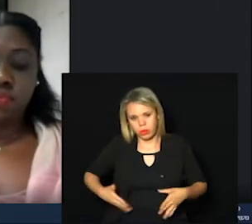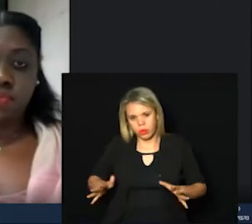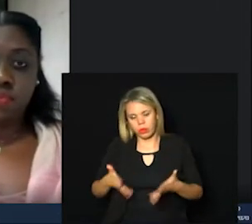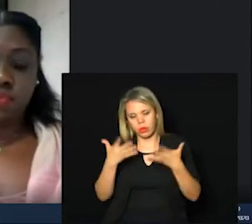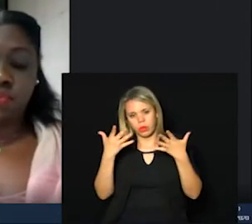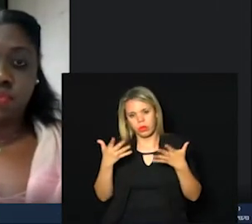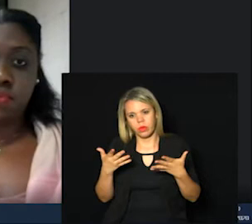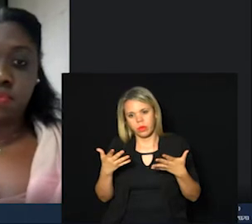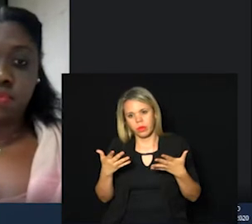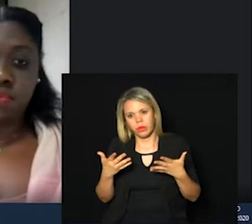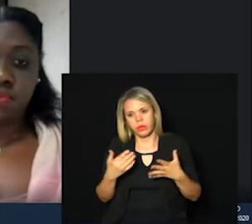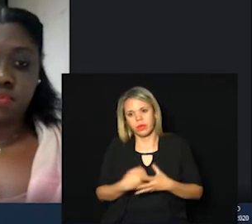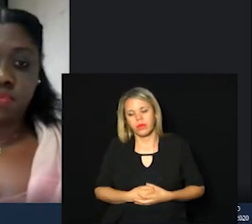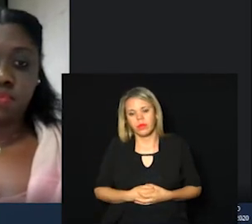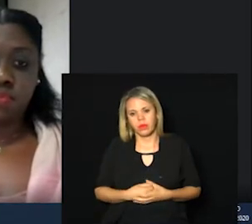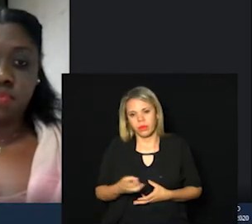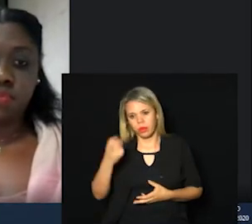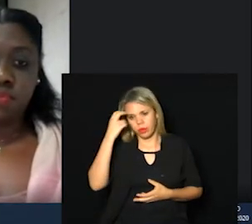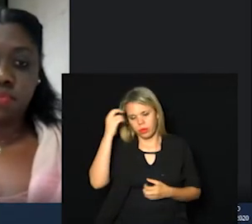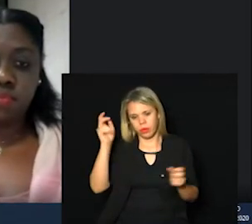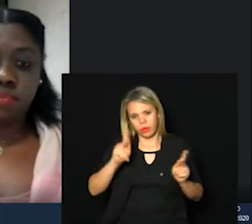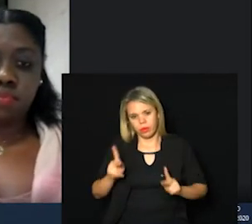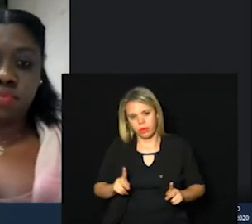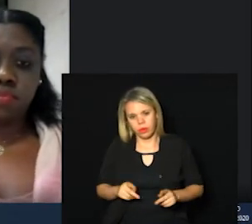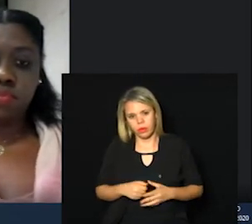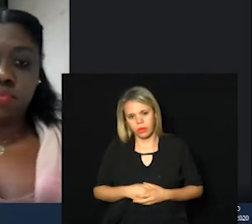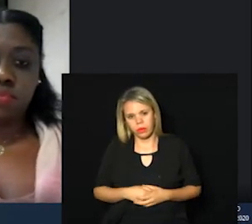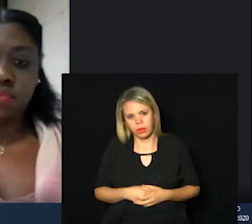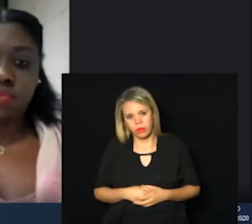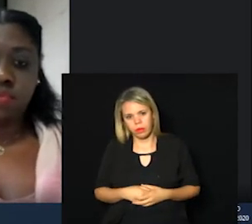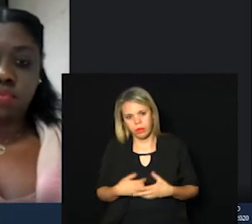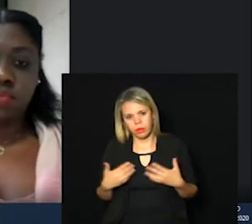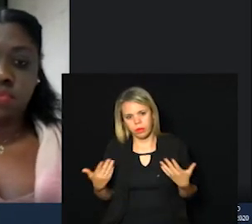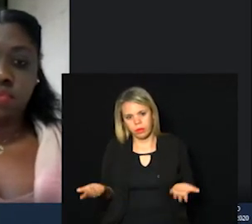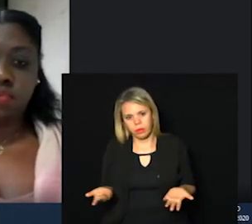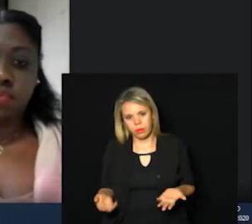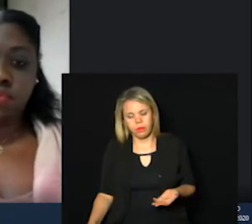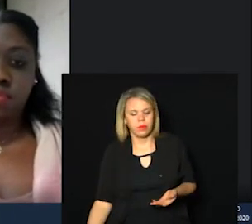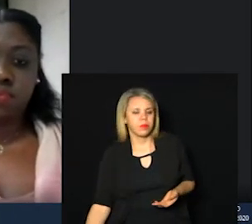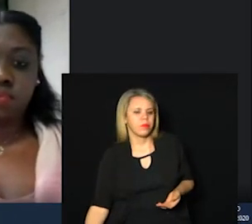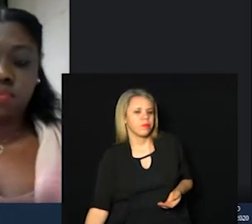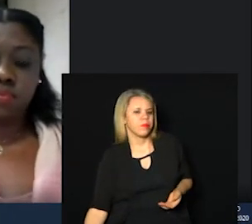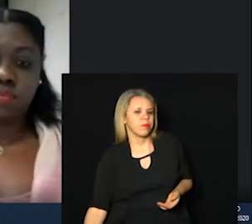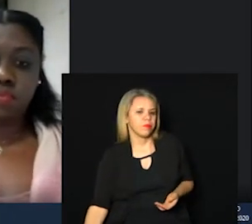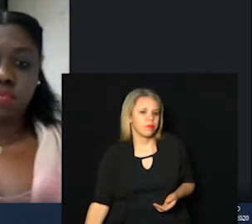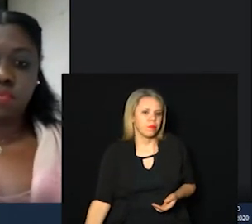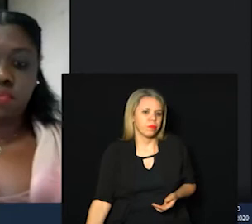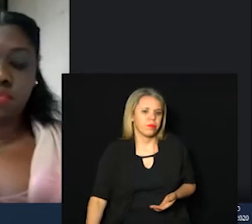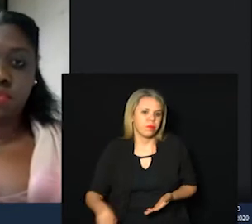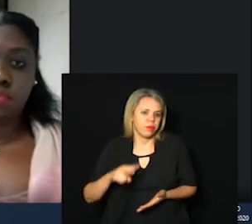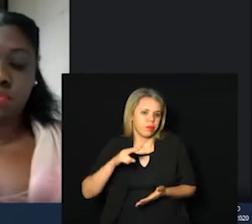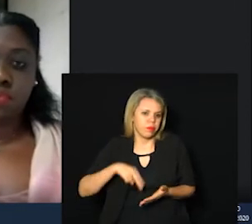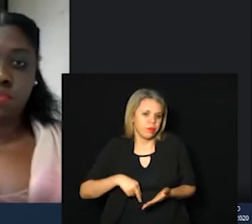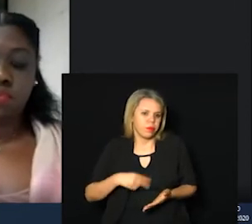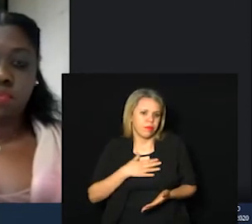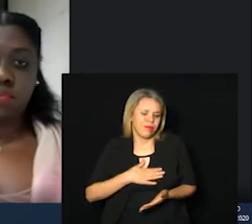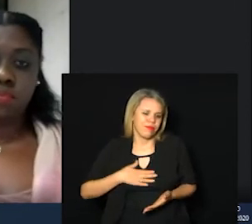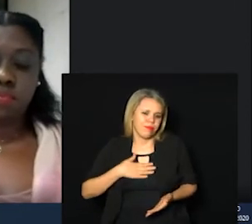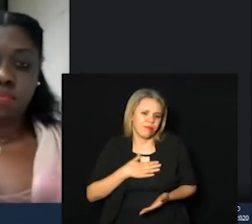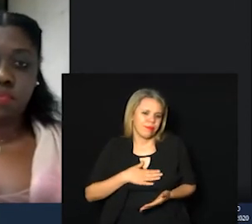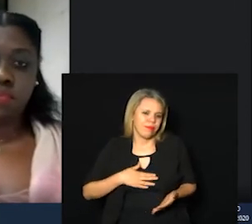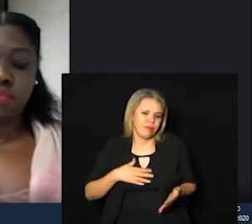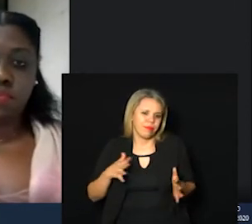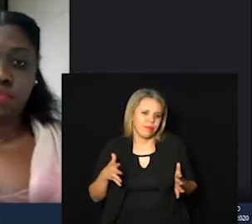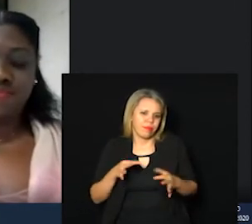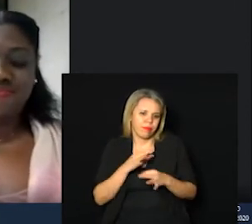promoção dessa cultura de paz. Então, isso torna a leitura um tanto quanto gostosa e